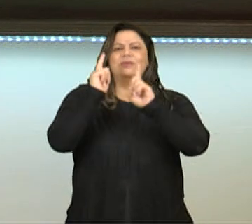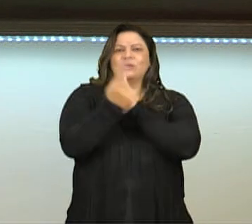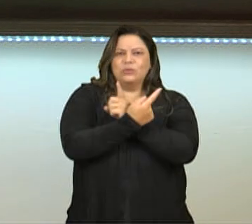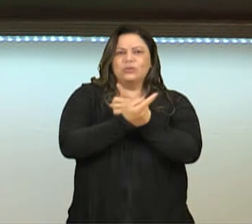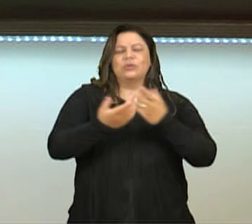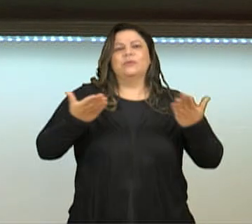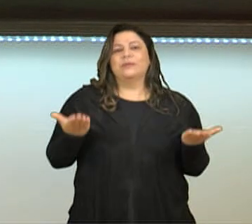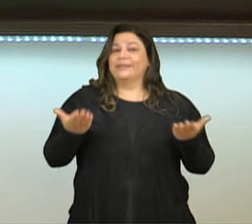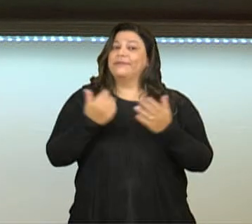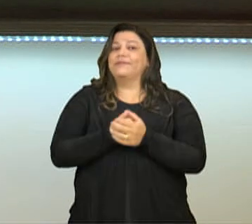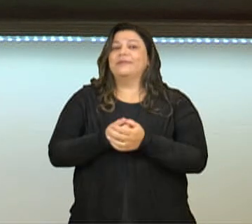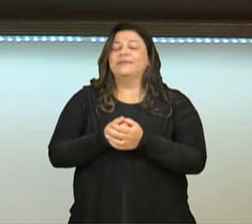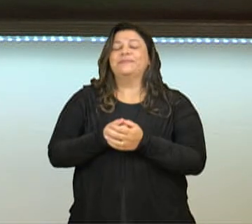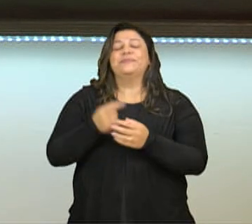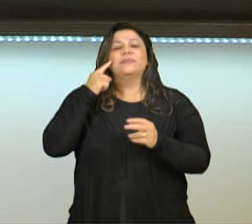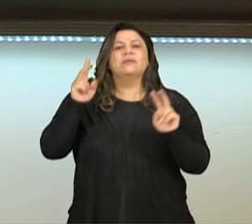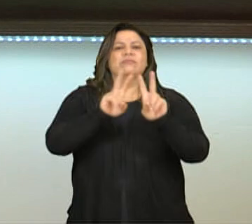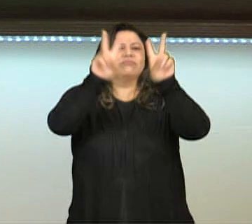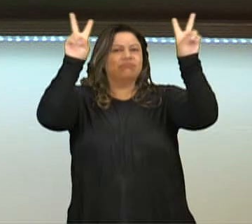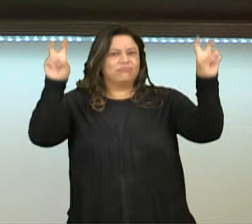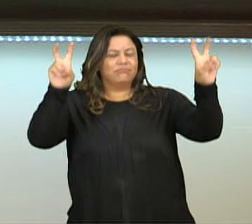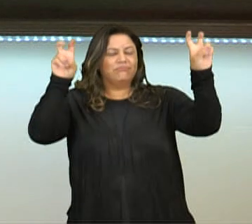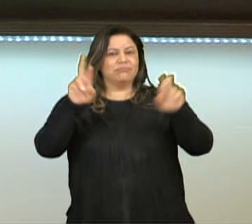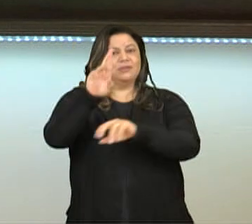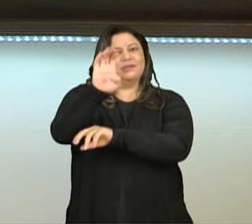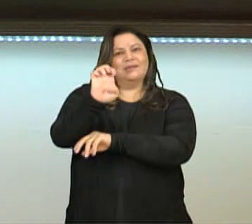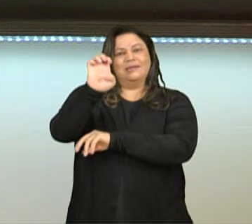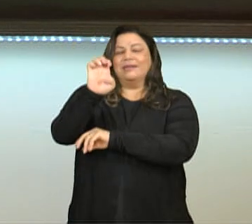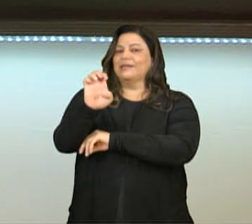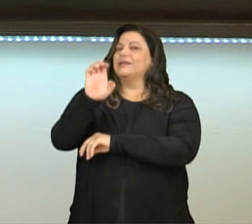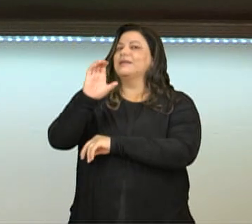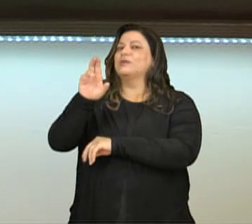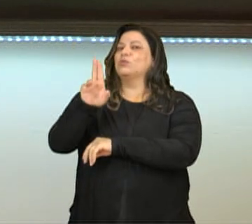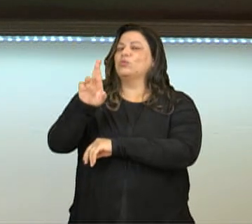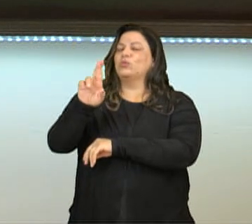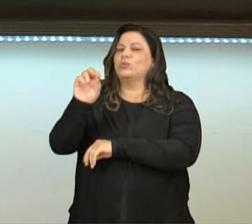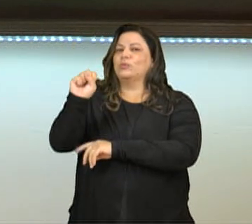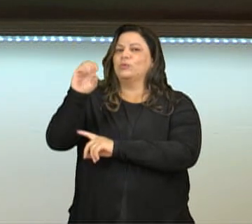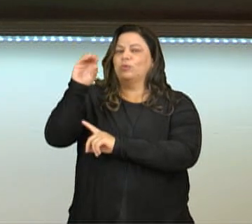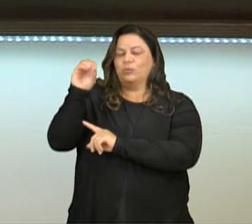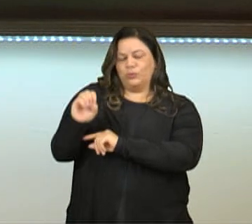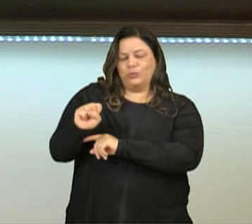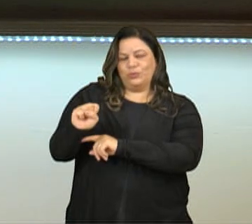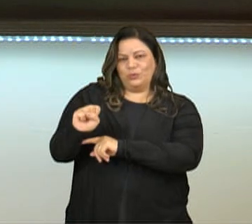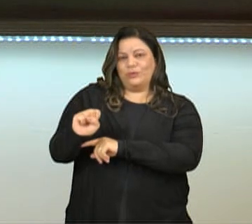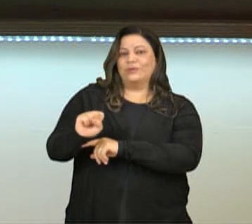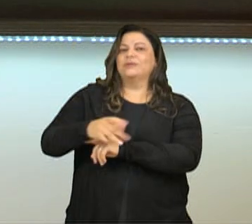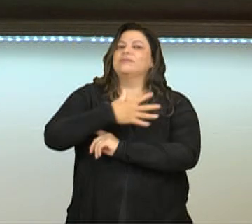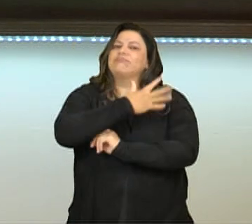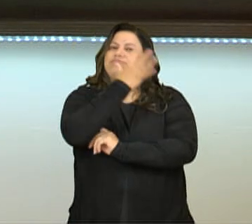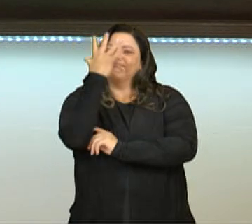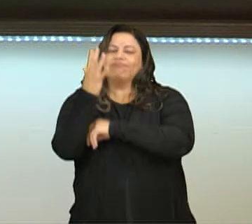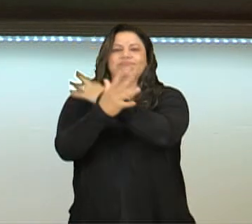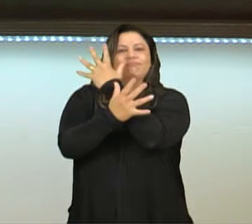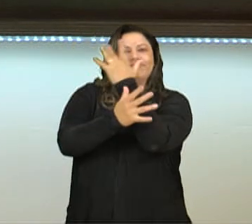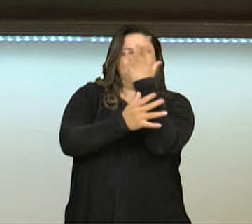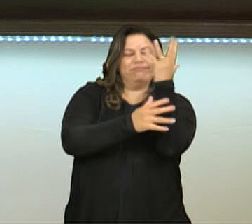Geografia e vamos tratar dos recursos naturais, com um enfoque nos